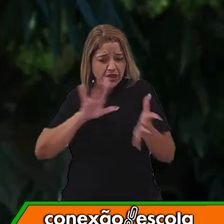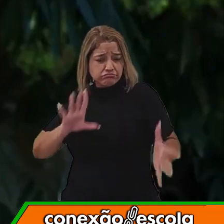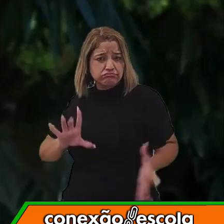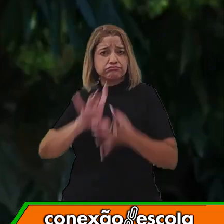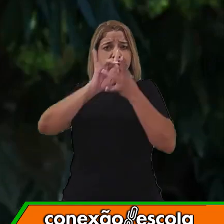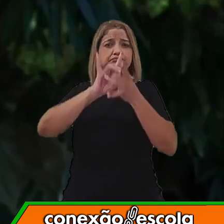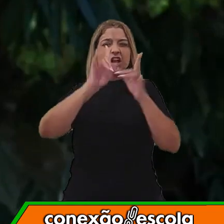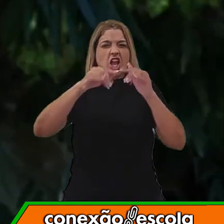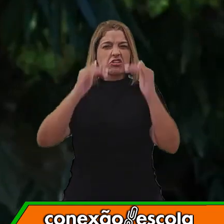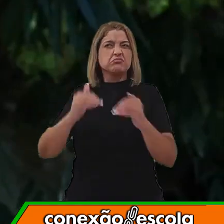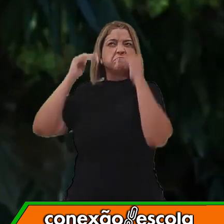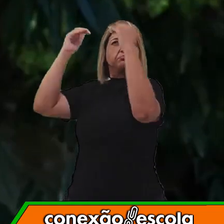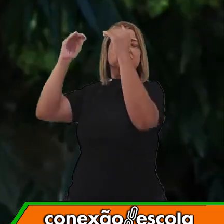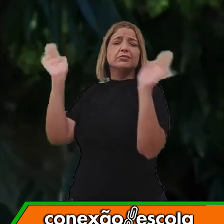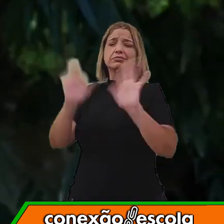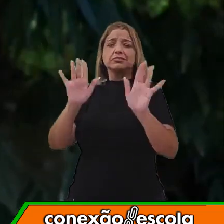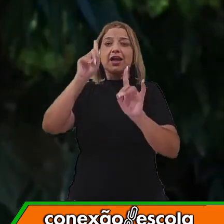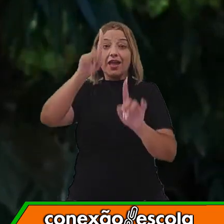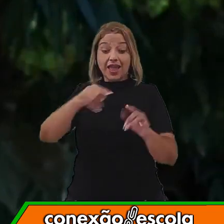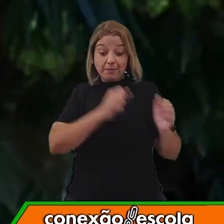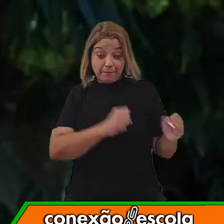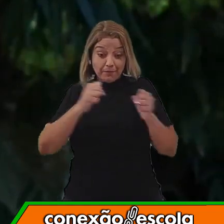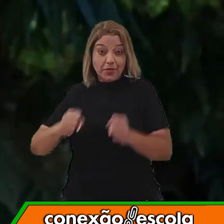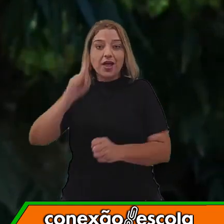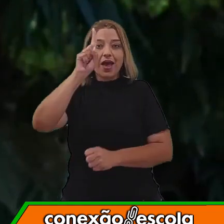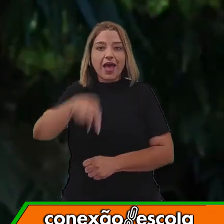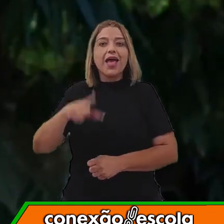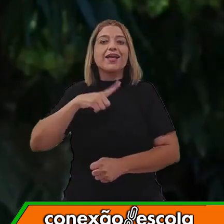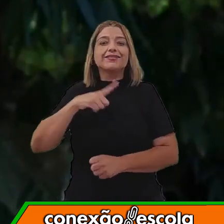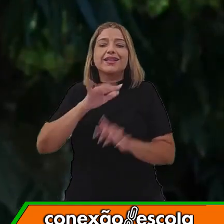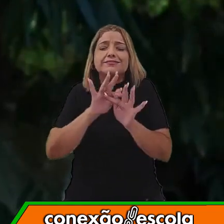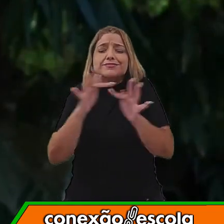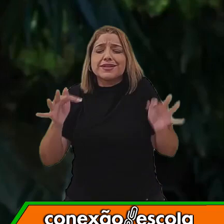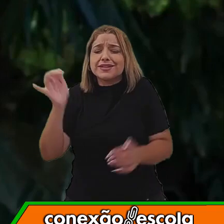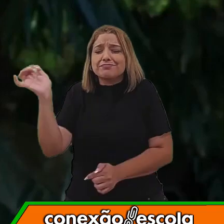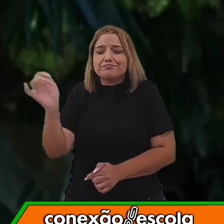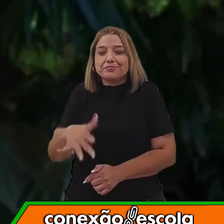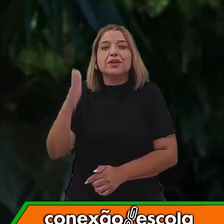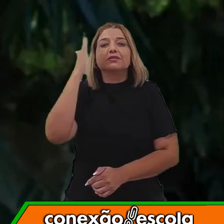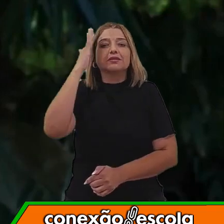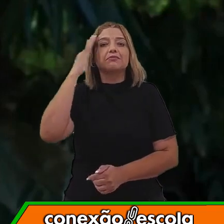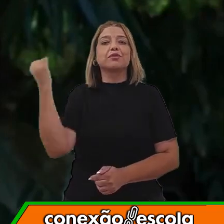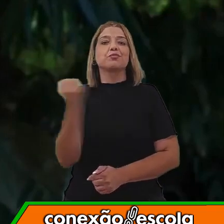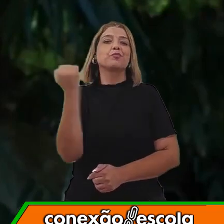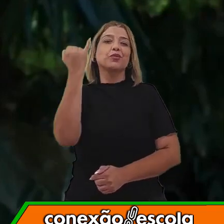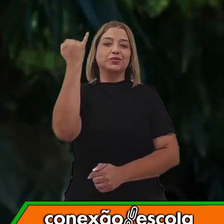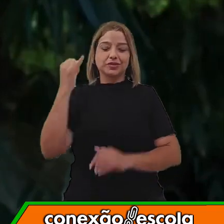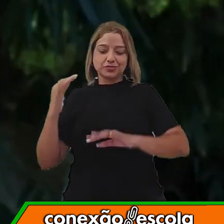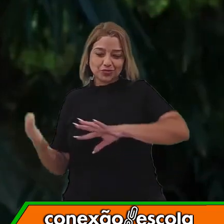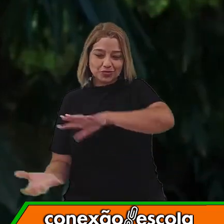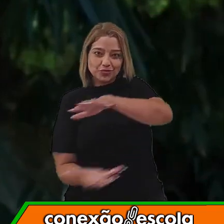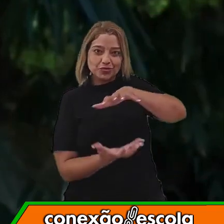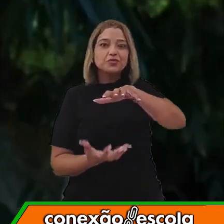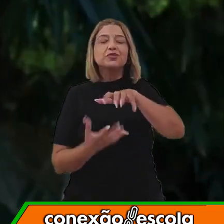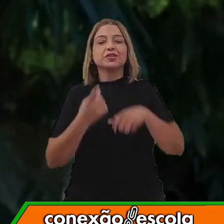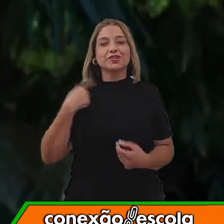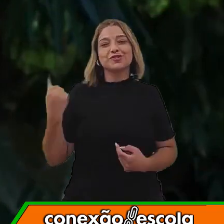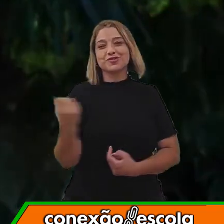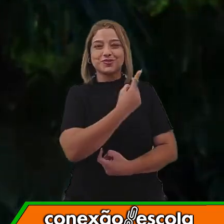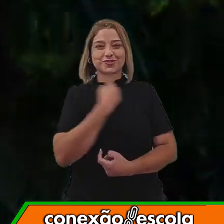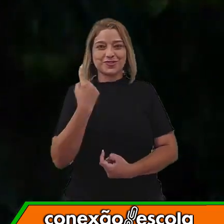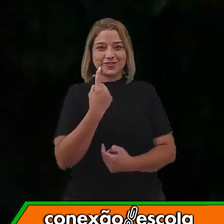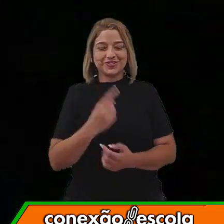é aquele que descobre o ouro. Para mim, poderoso é aquele que descobre as insignificâncias do mundo e as